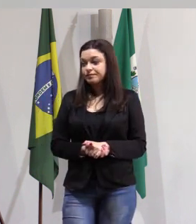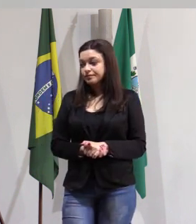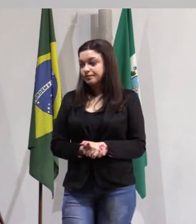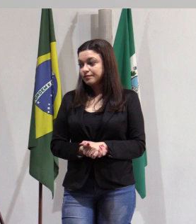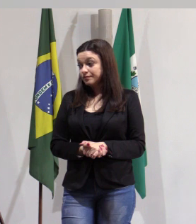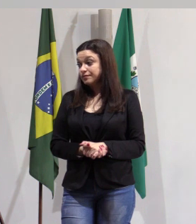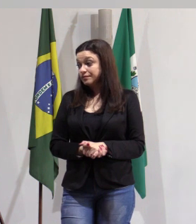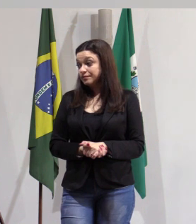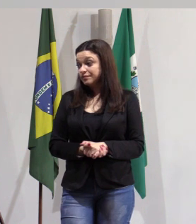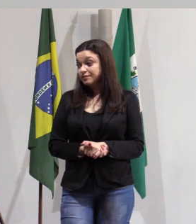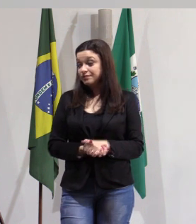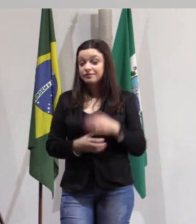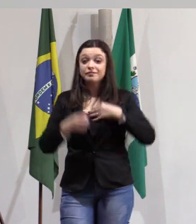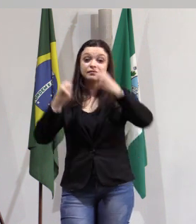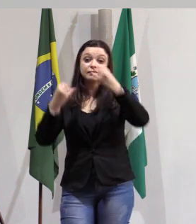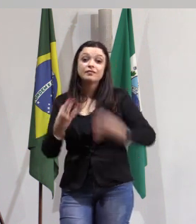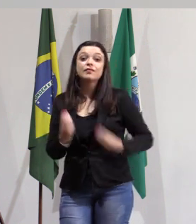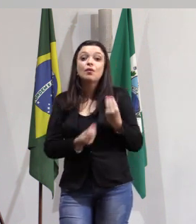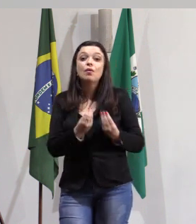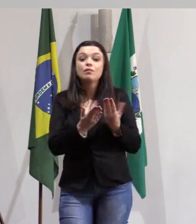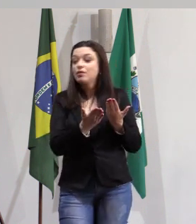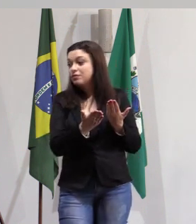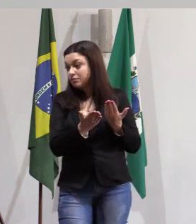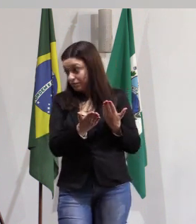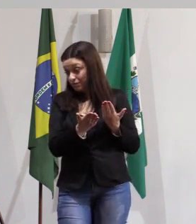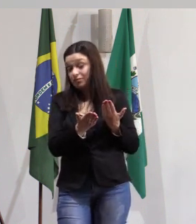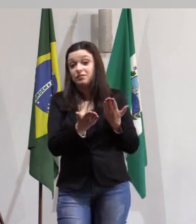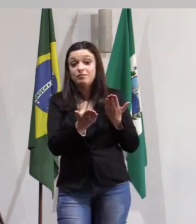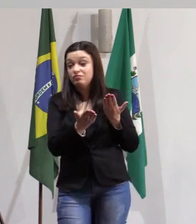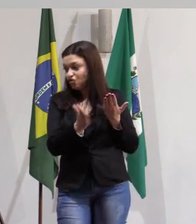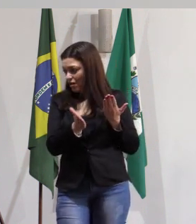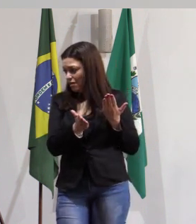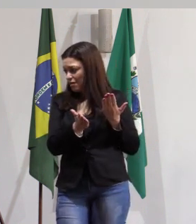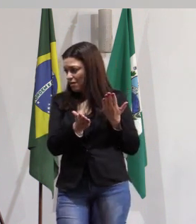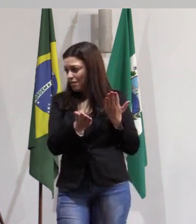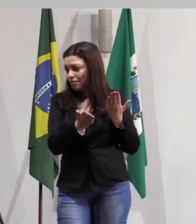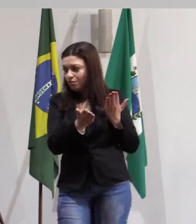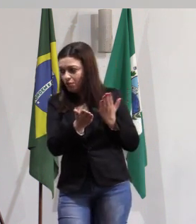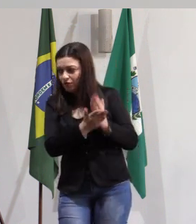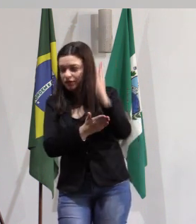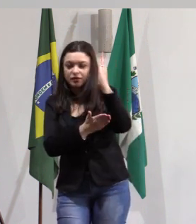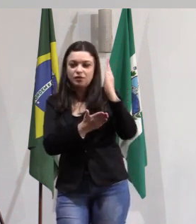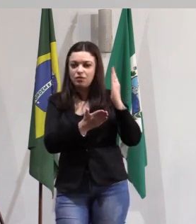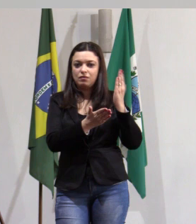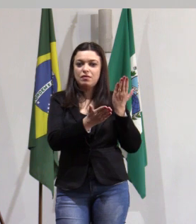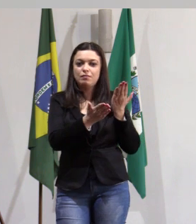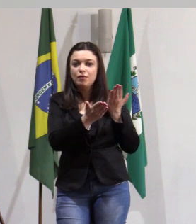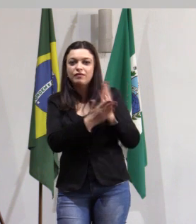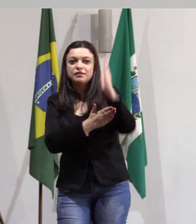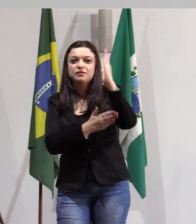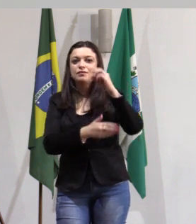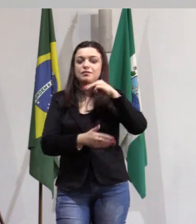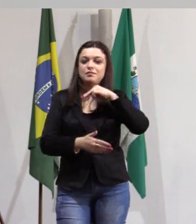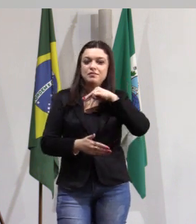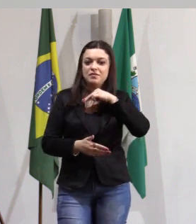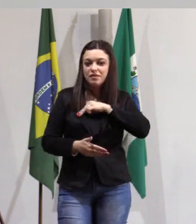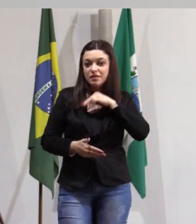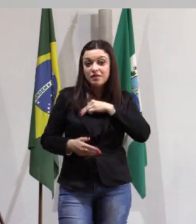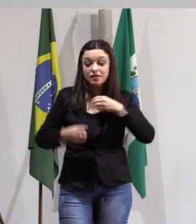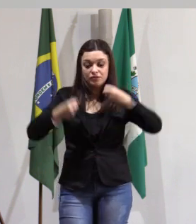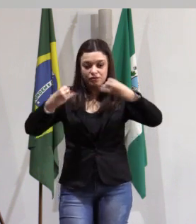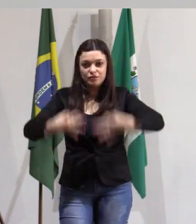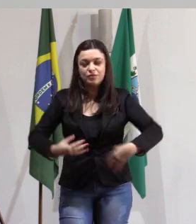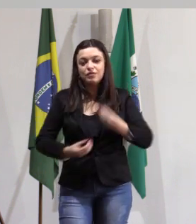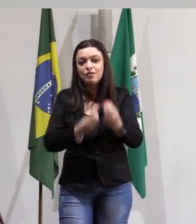A qualificação ocorre por aprovação do ministro ou titular do órgão supervisor. A fiscalização do contrato de gestão,